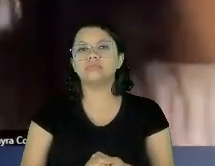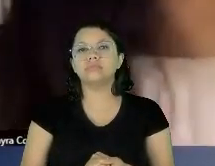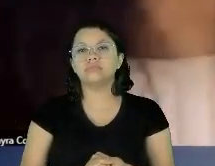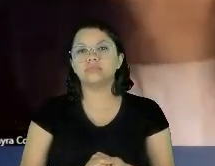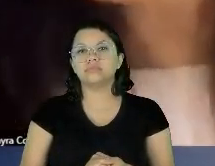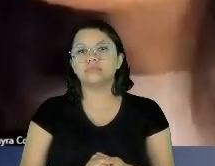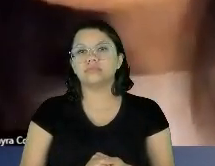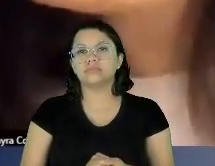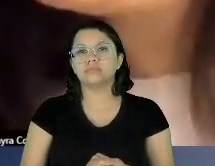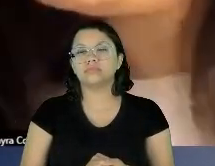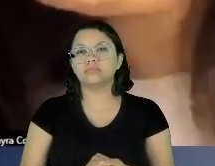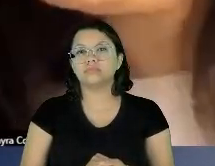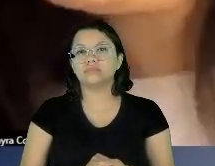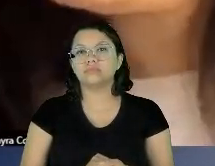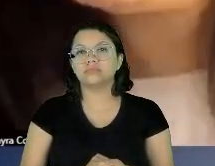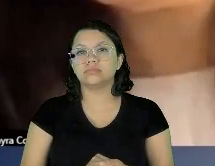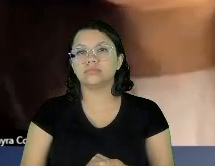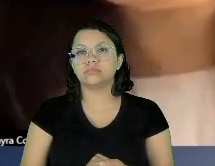Perfeito.